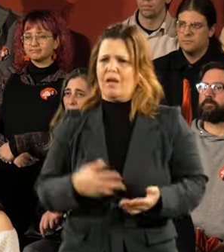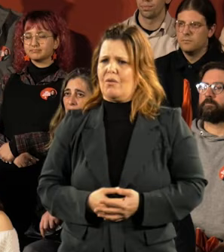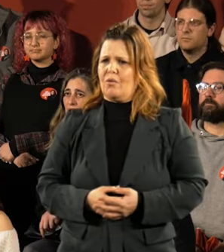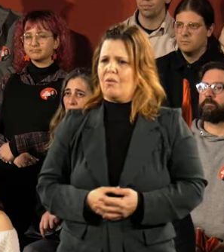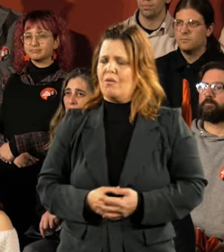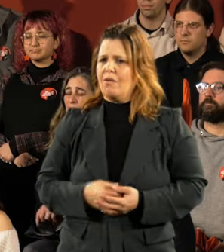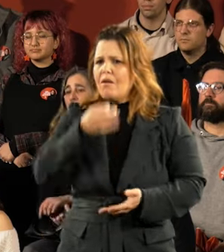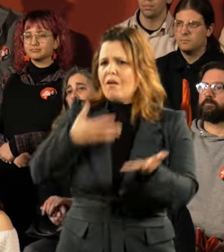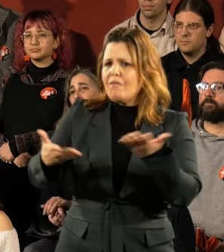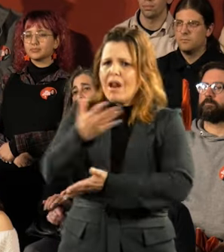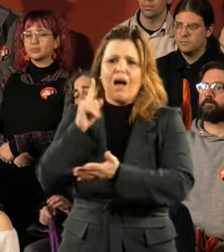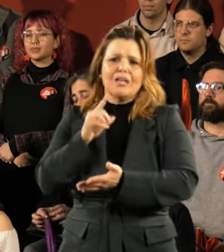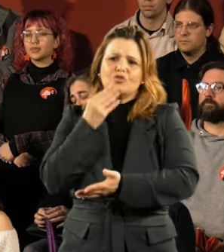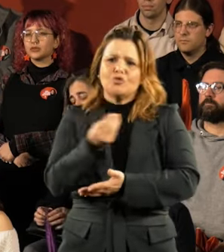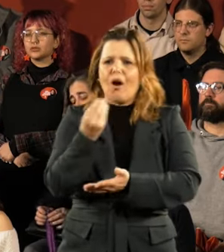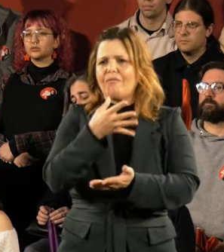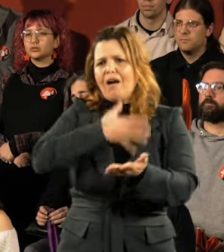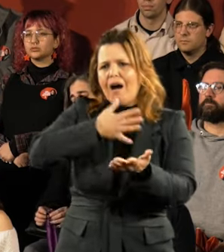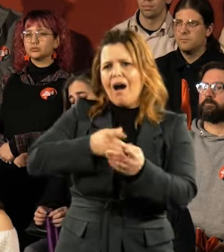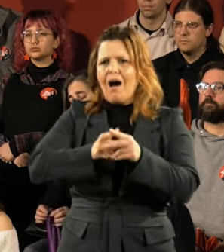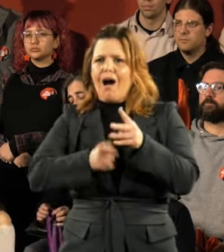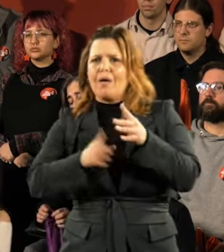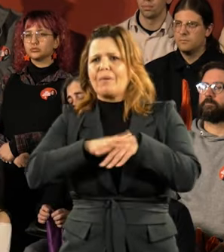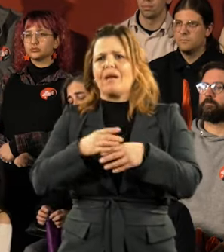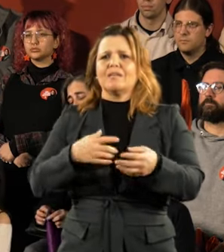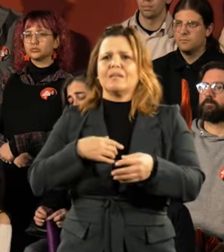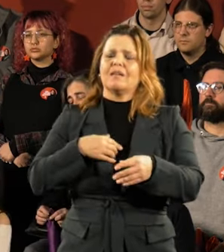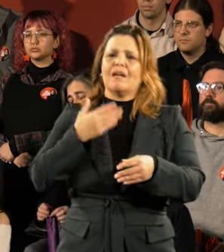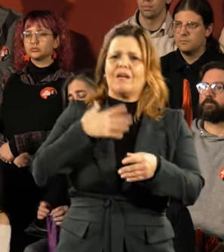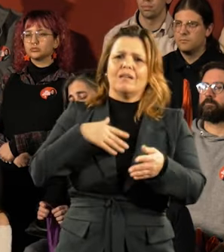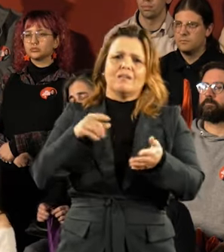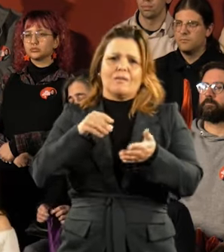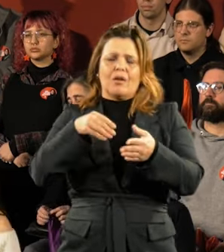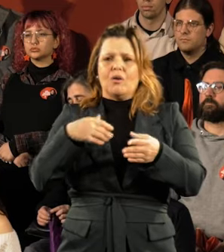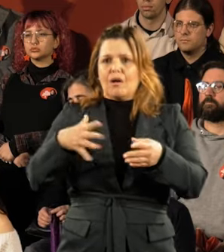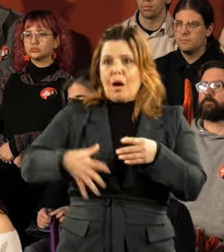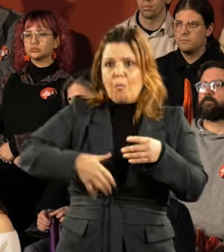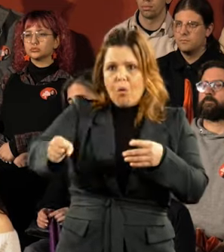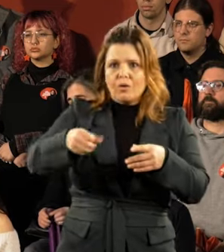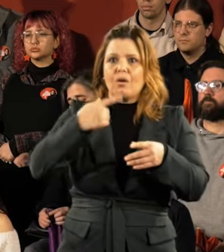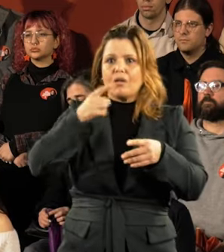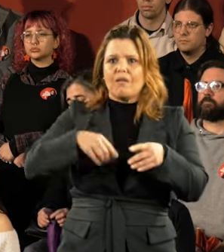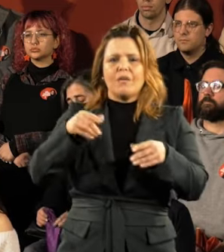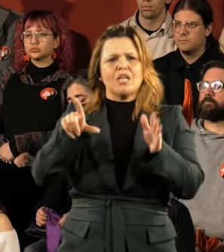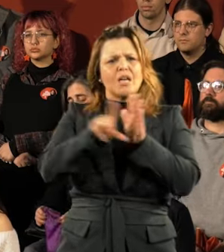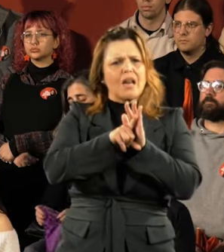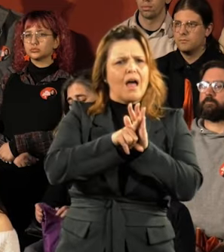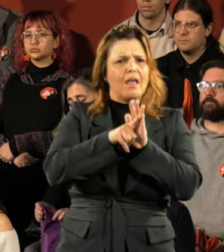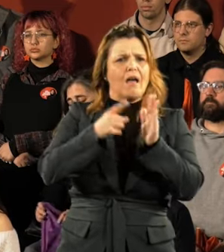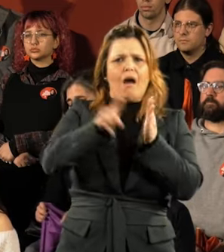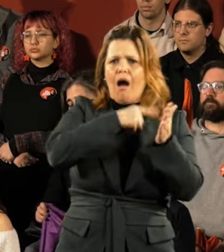com com a jovem que nos evoca o referendo pela despenalização do aborto que ela na verdade mal se recorda de ter